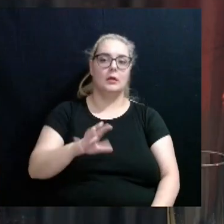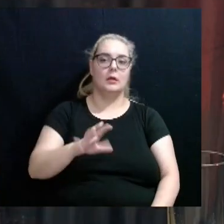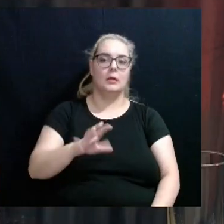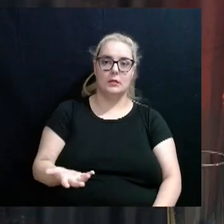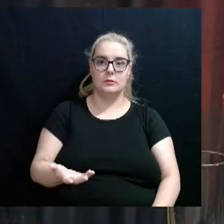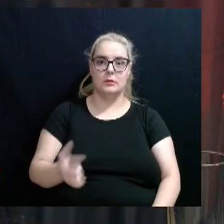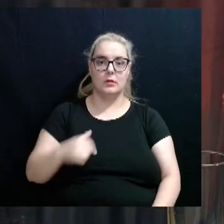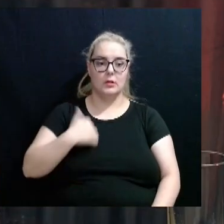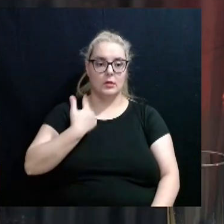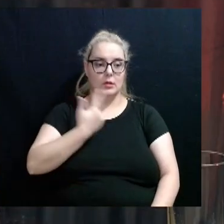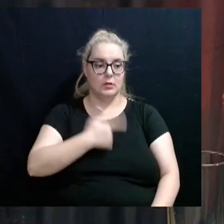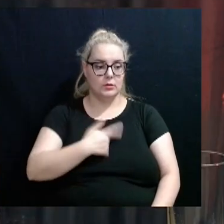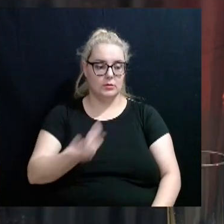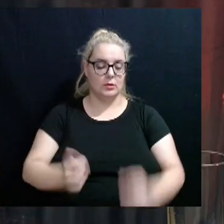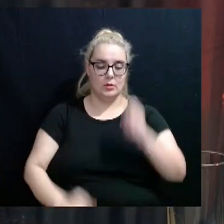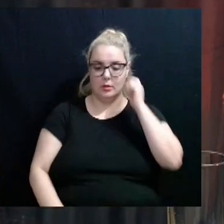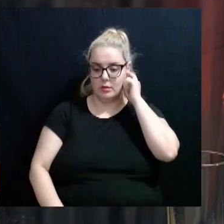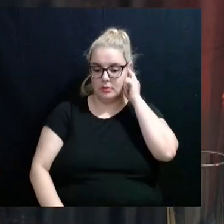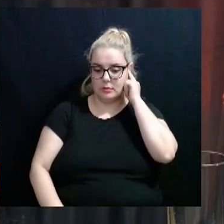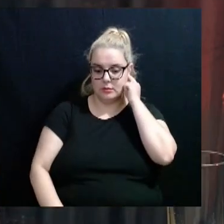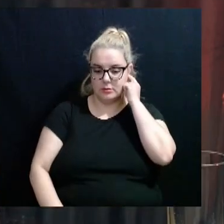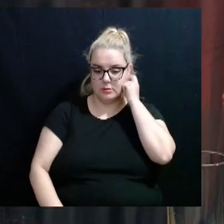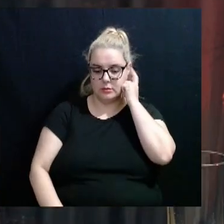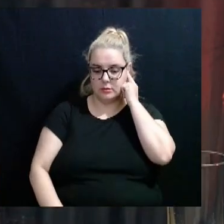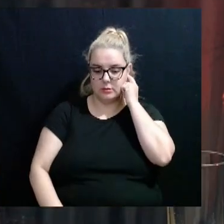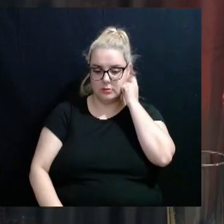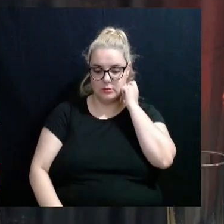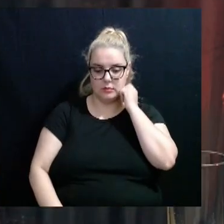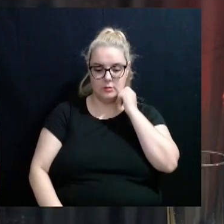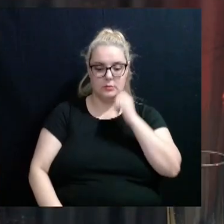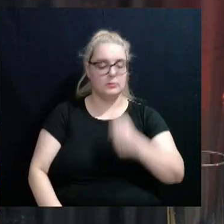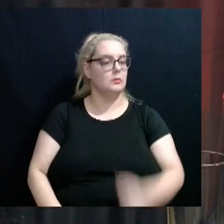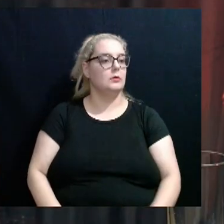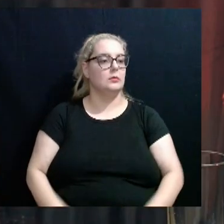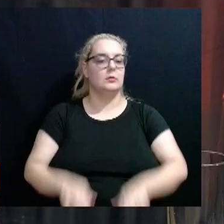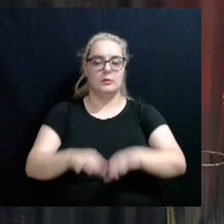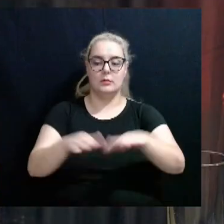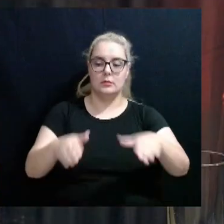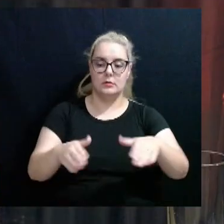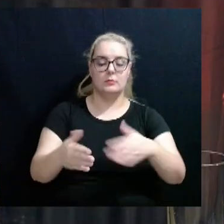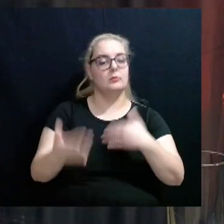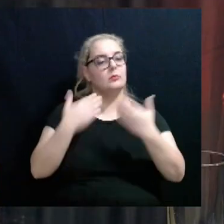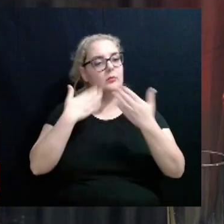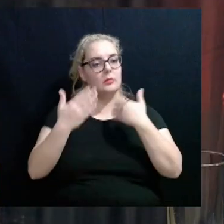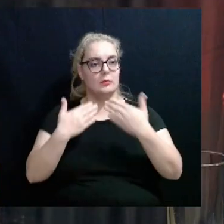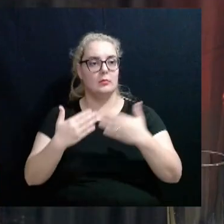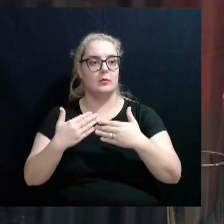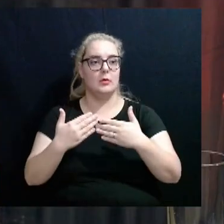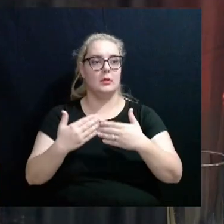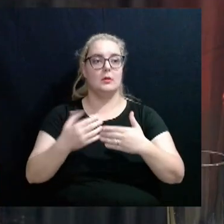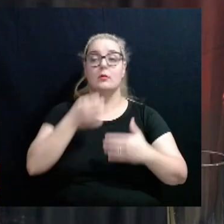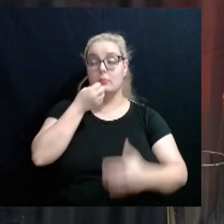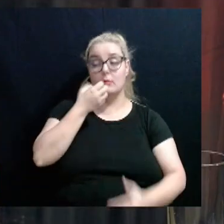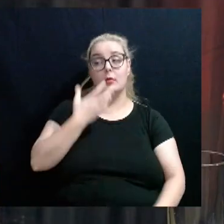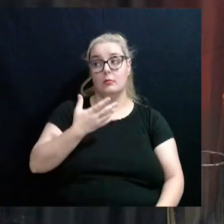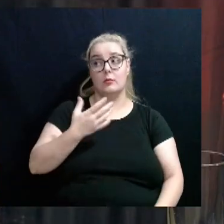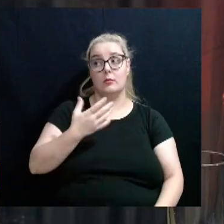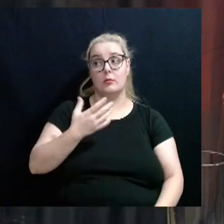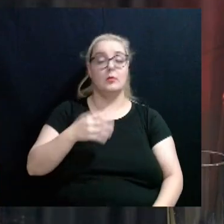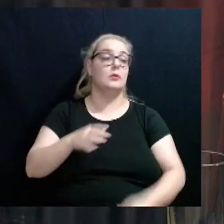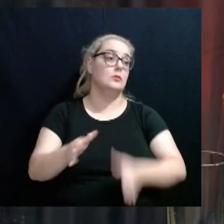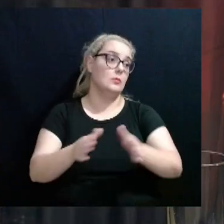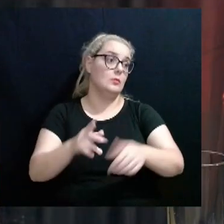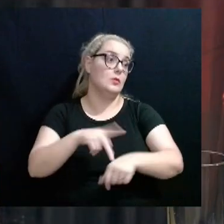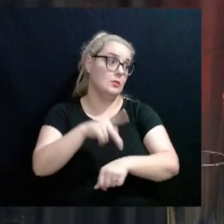uma boa conversa à mesa, neste período de Páscoa é importante que isso aconteça, Uhum.